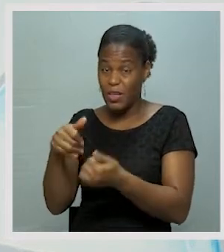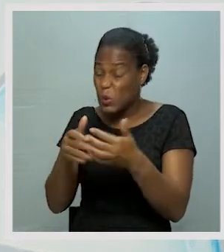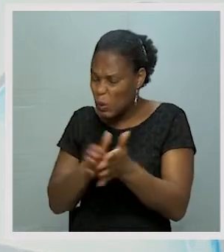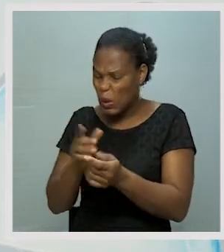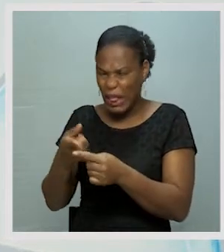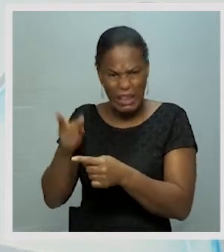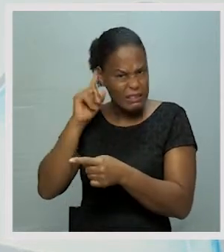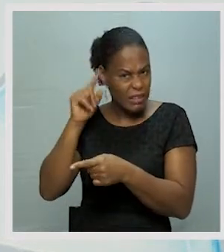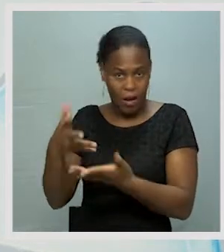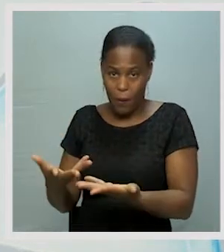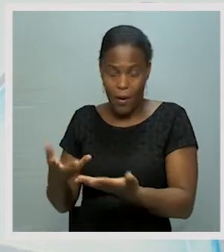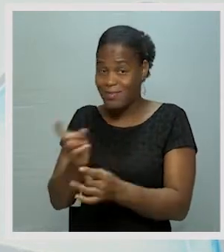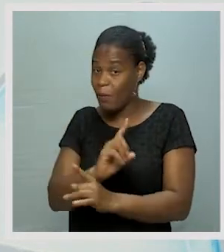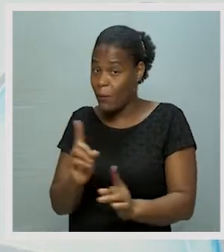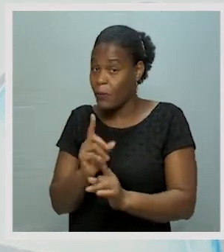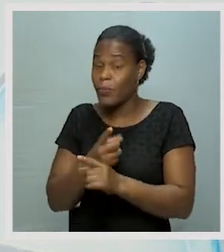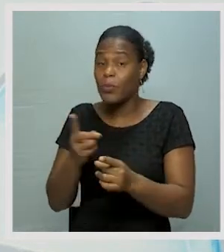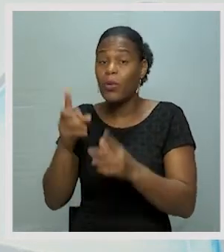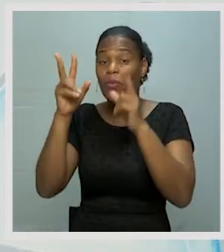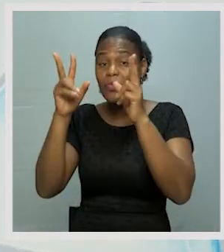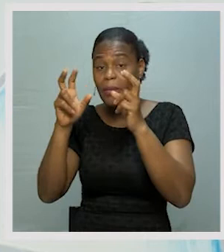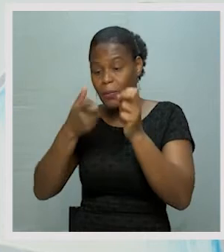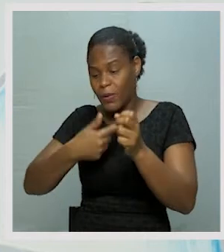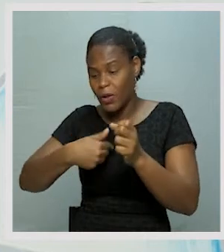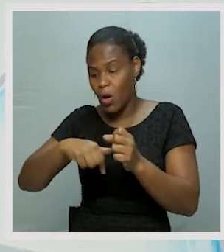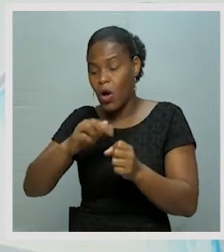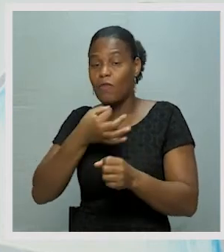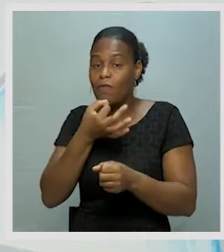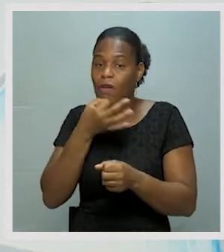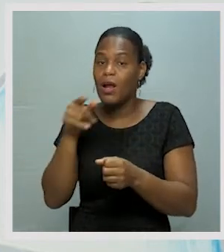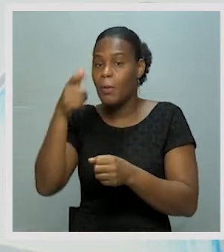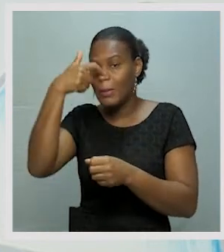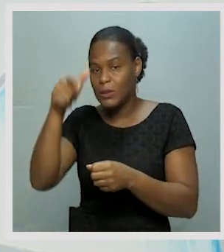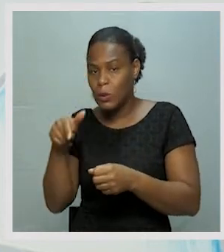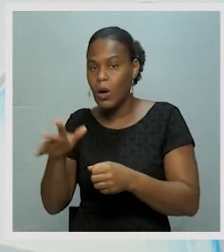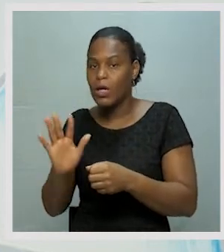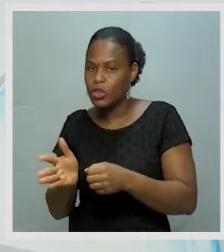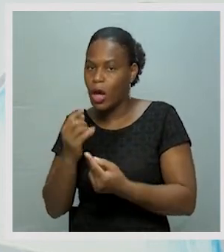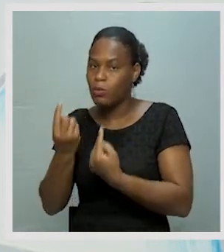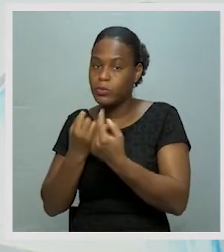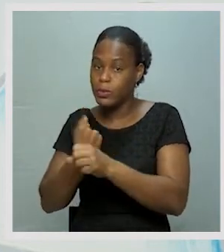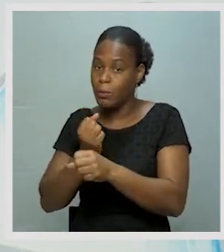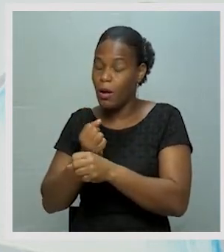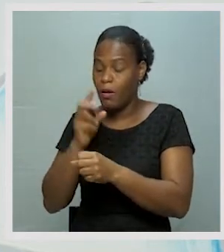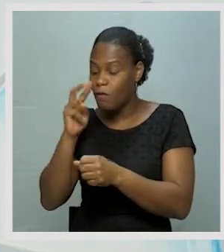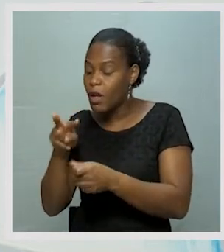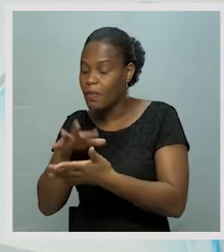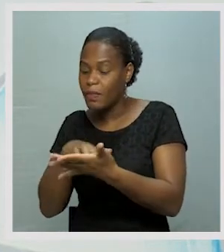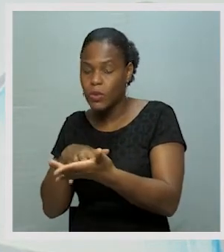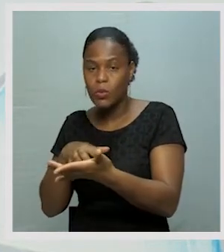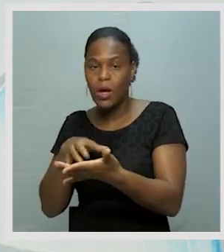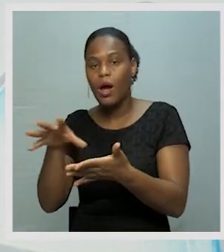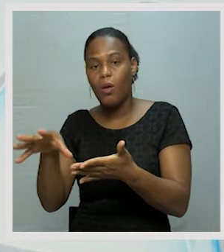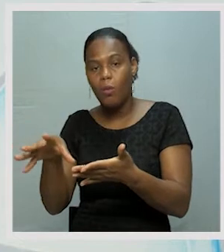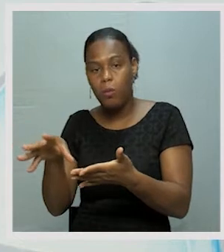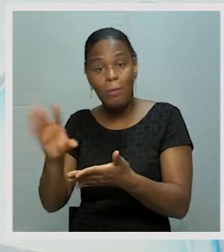momento. Por quê? Porque o tema que nós vamos tratar, este autor já tem feito algum trabalho, nós vamos pegar neste texto e trazer para os